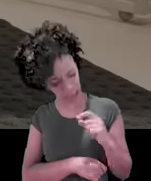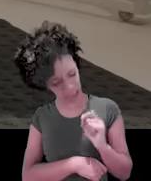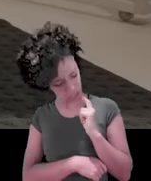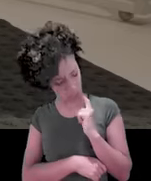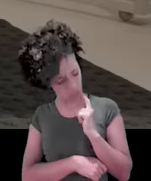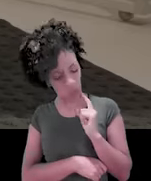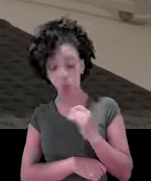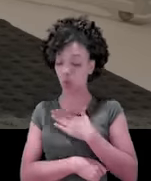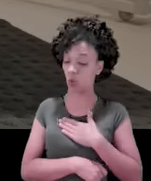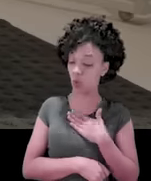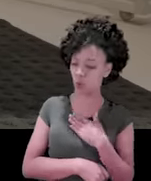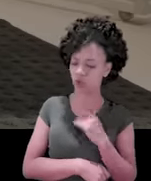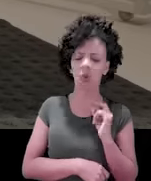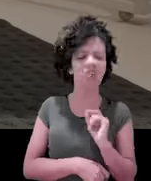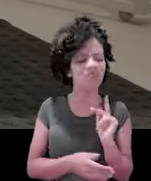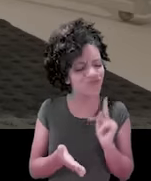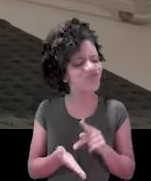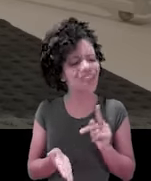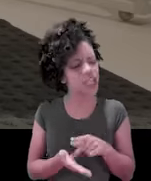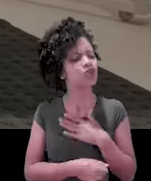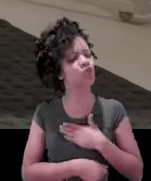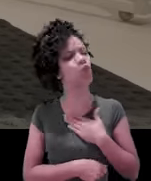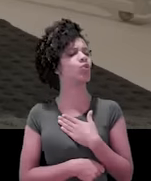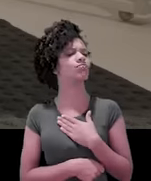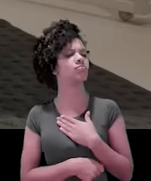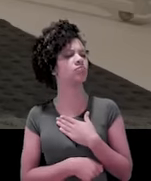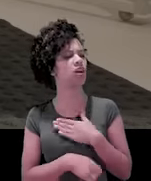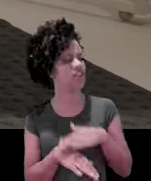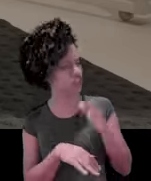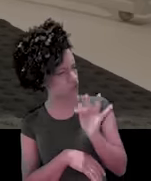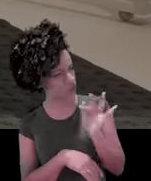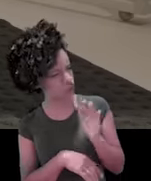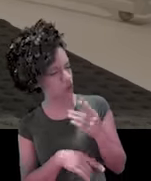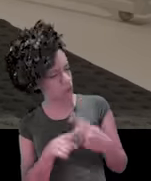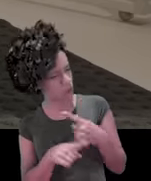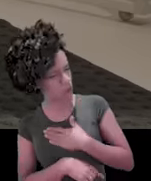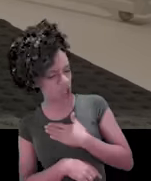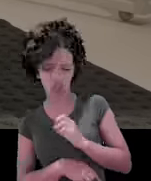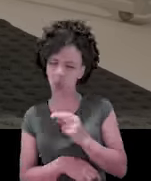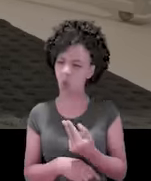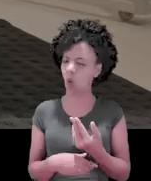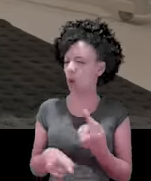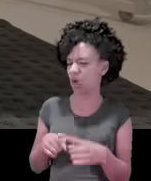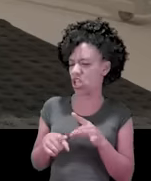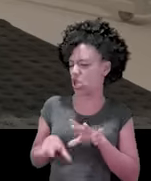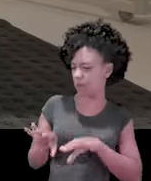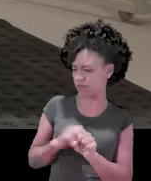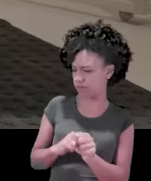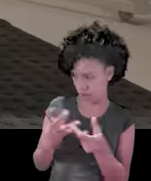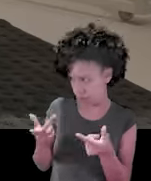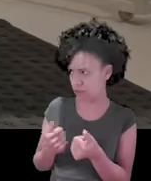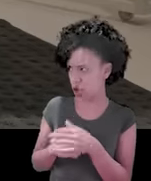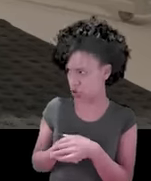cara que eu gosto que que eu não gosto de fato gosta faça faculdade porque eu gosto porque querem que eu faço disseram para fazer